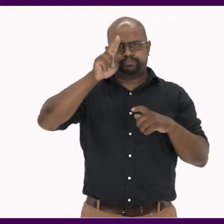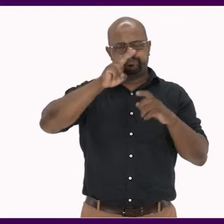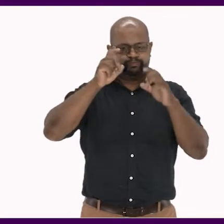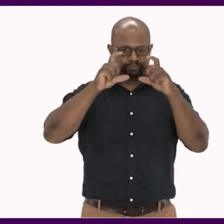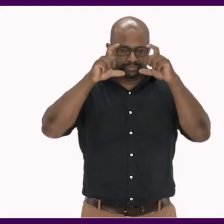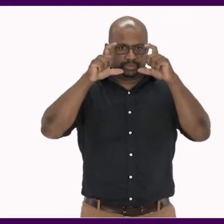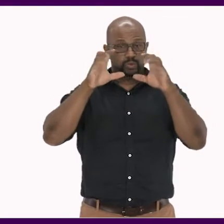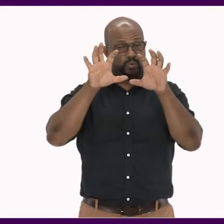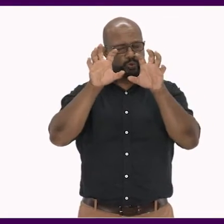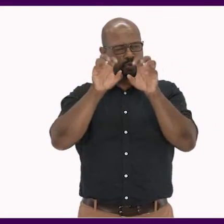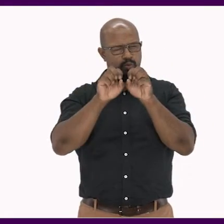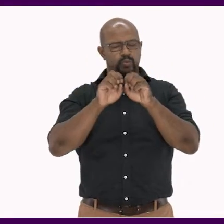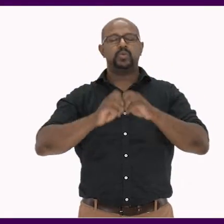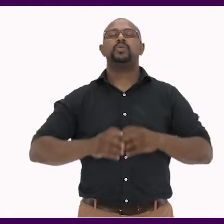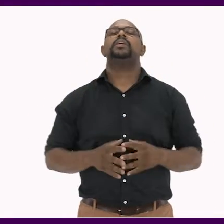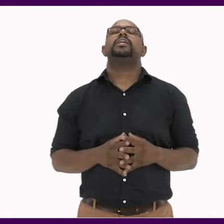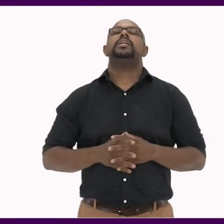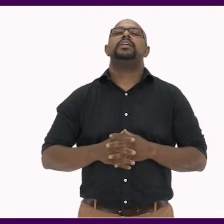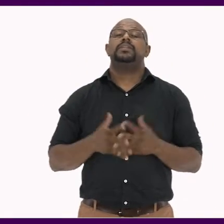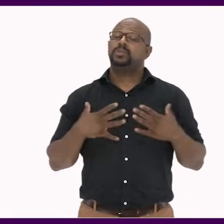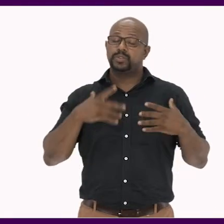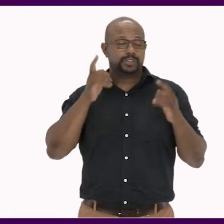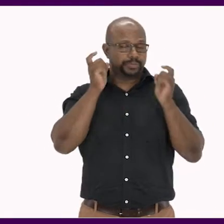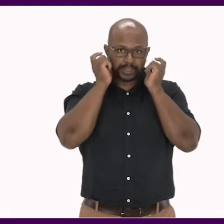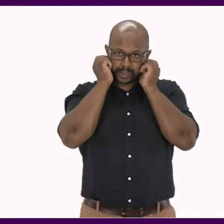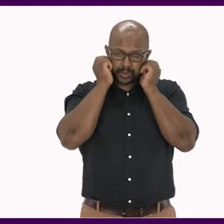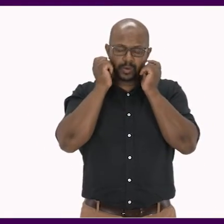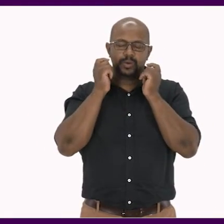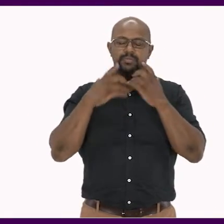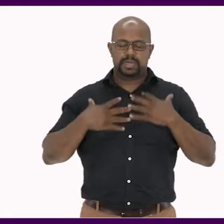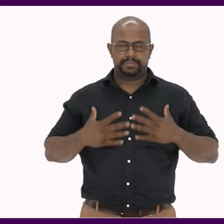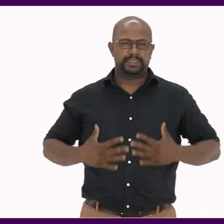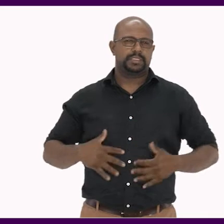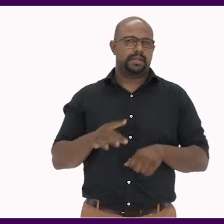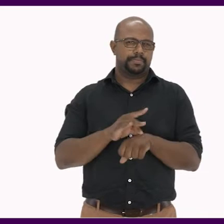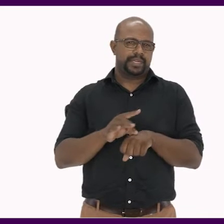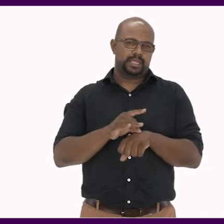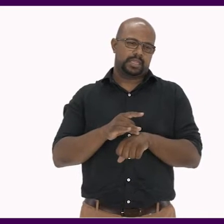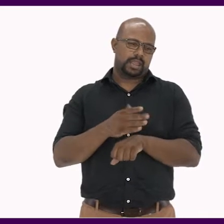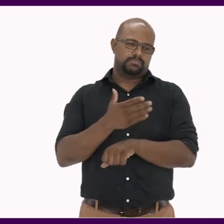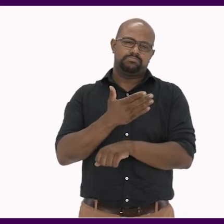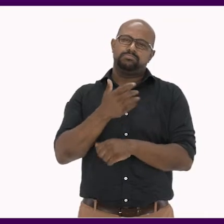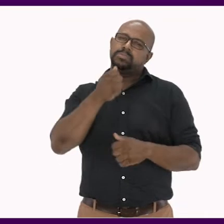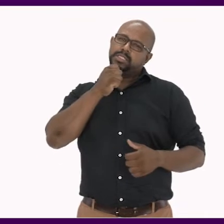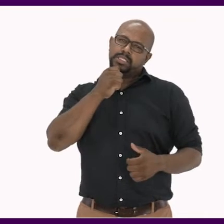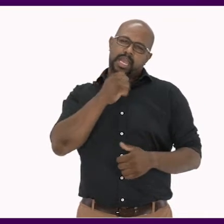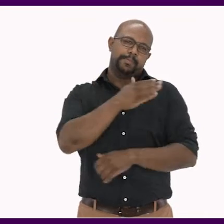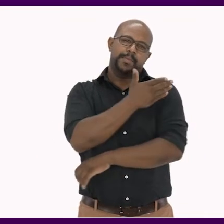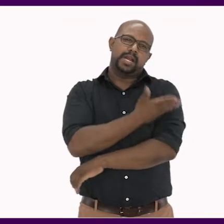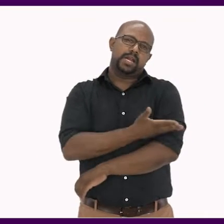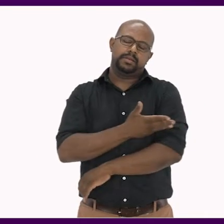grande, escuro e estou de brinco, uma camiseta preta sem manga.